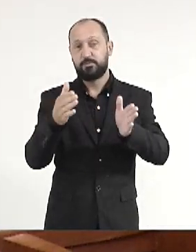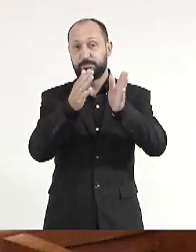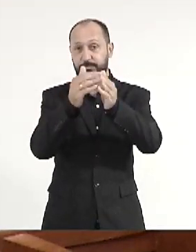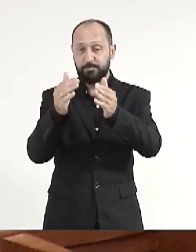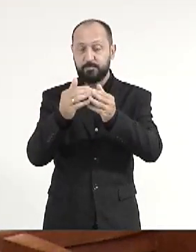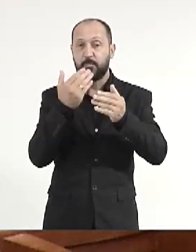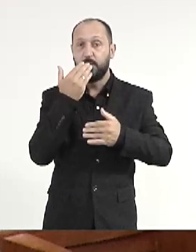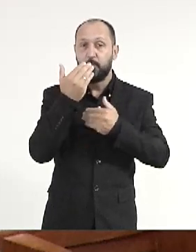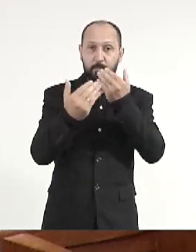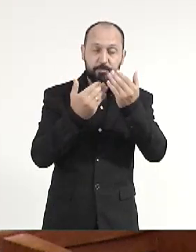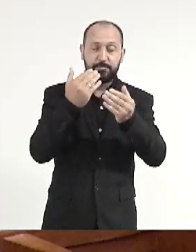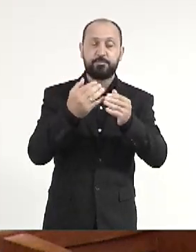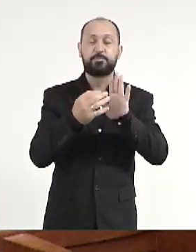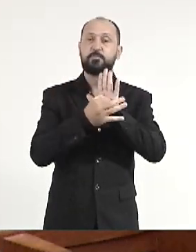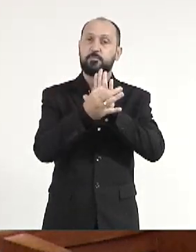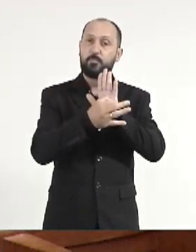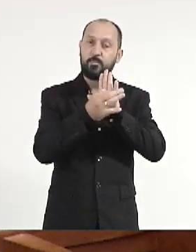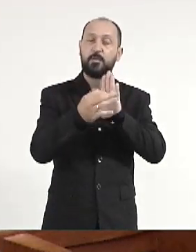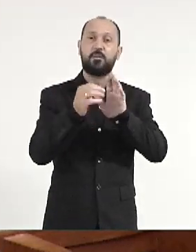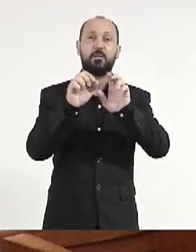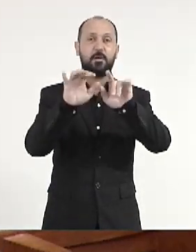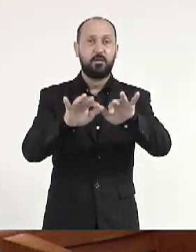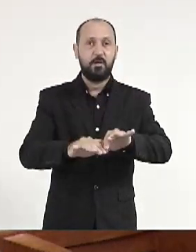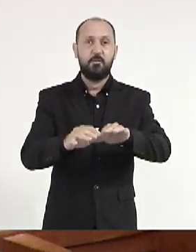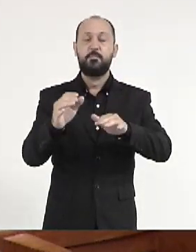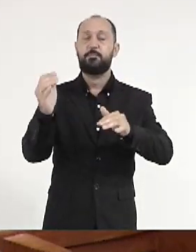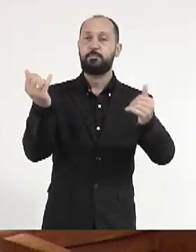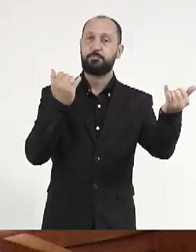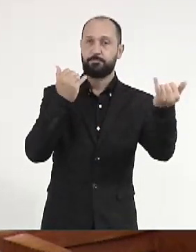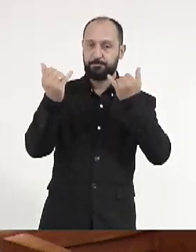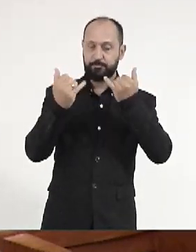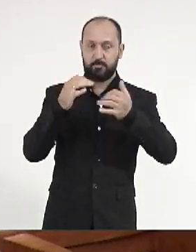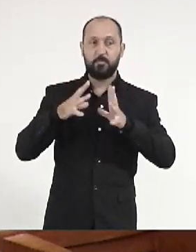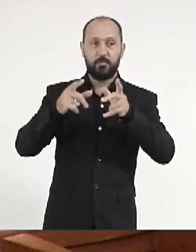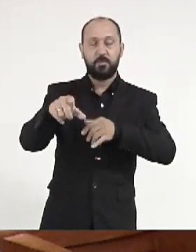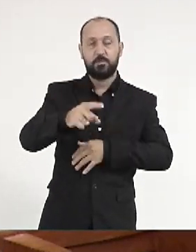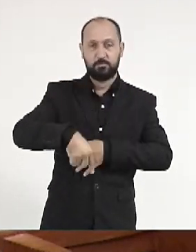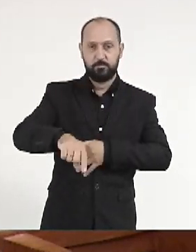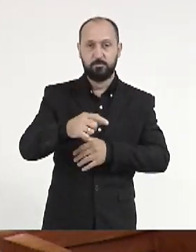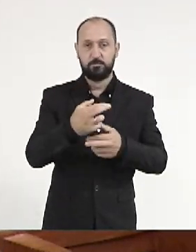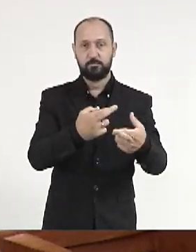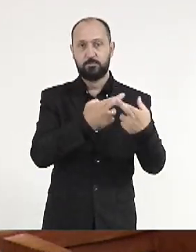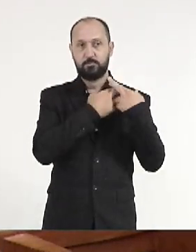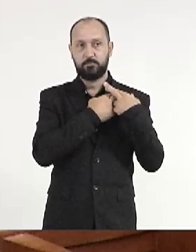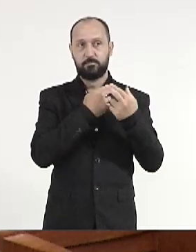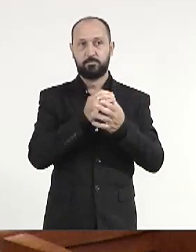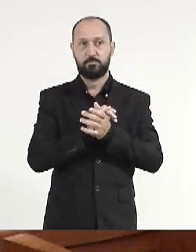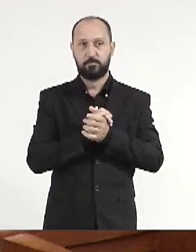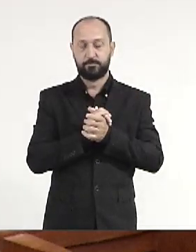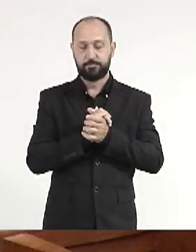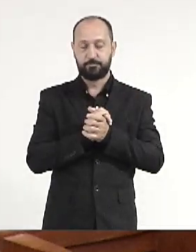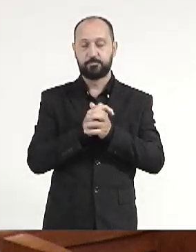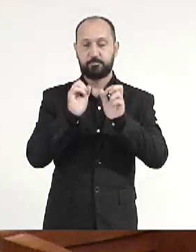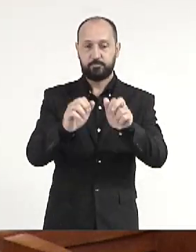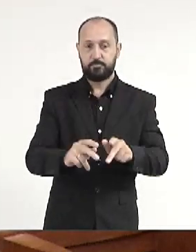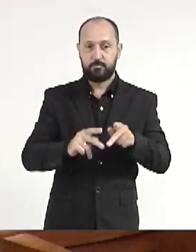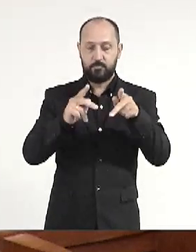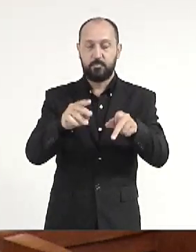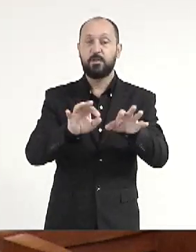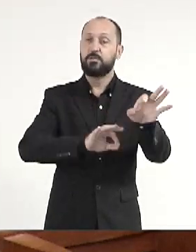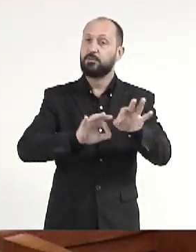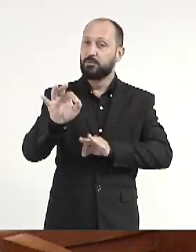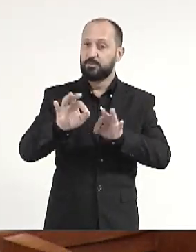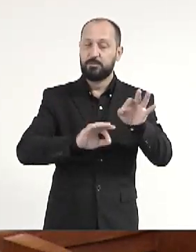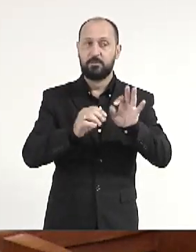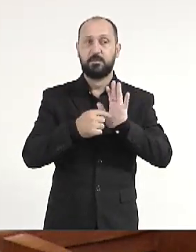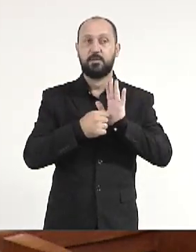vamos encaminhar indicações, requerimentos e informações para todos os órgãos competentes, a audiência pública que nós